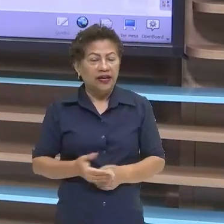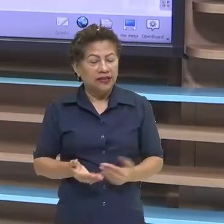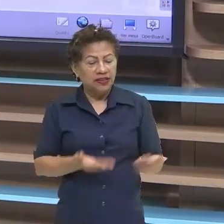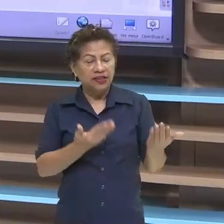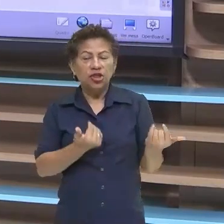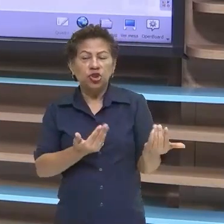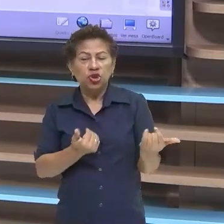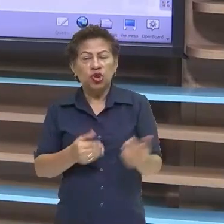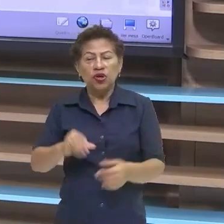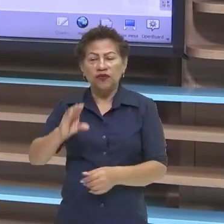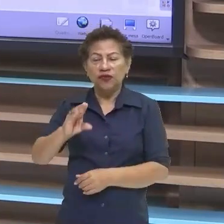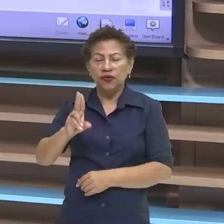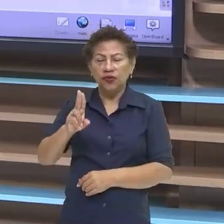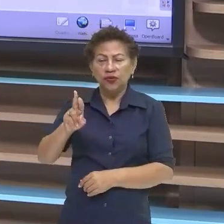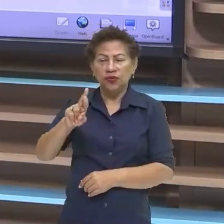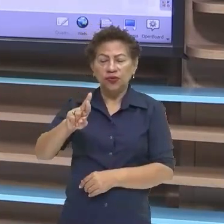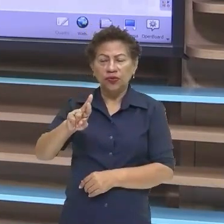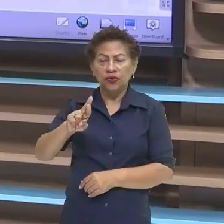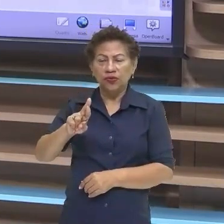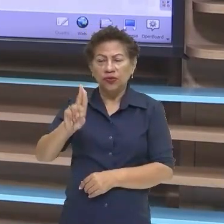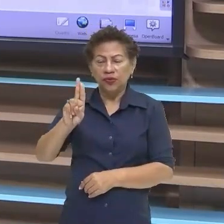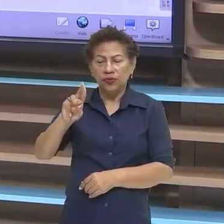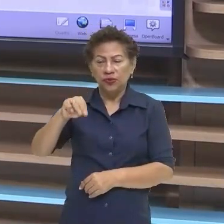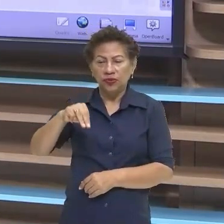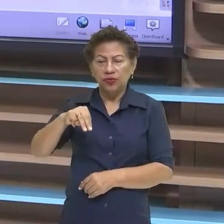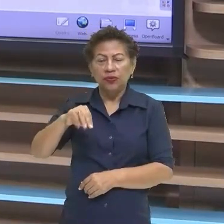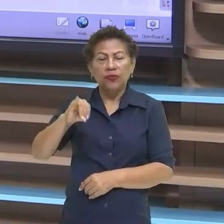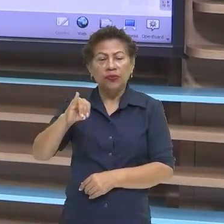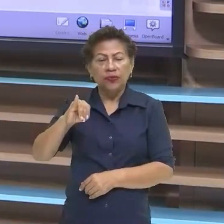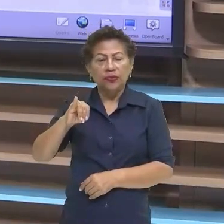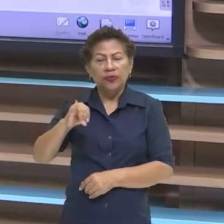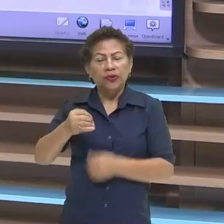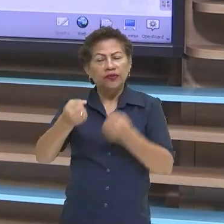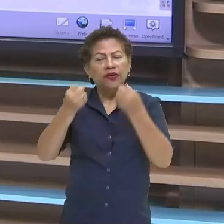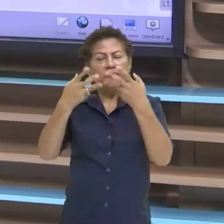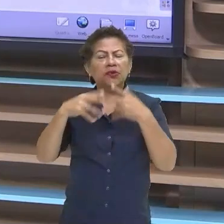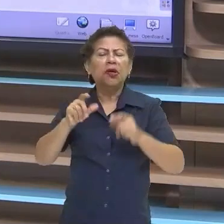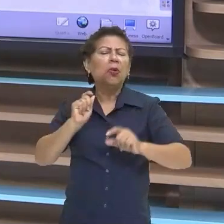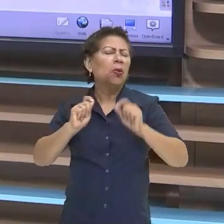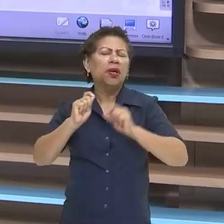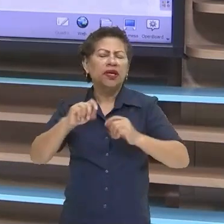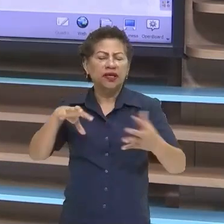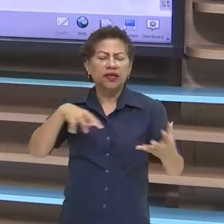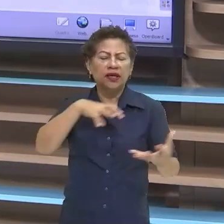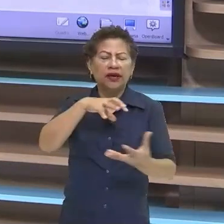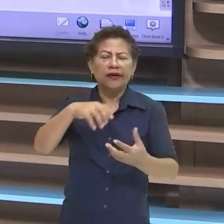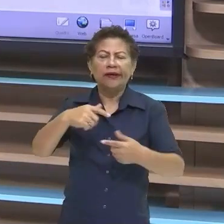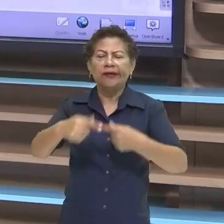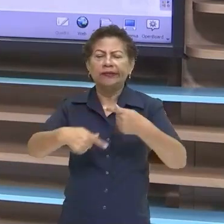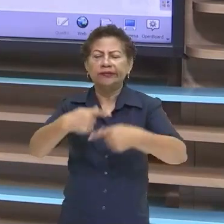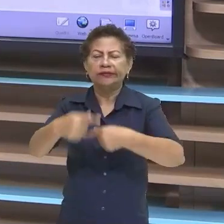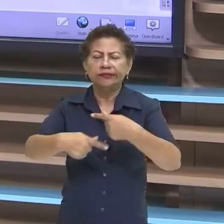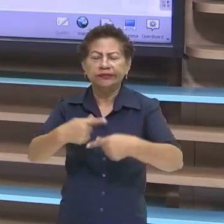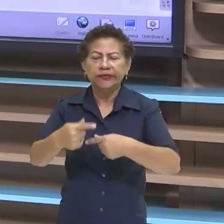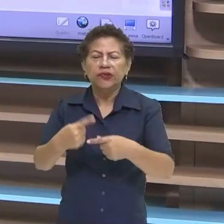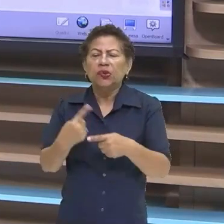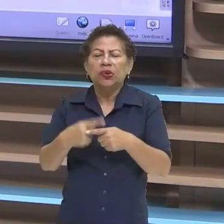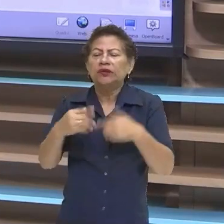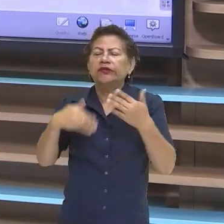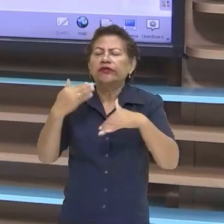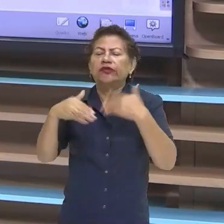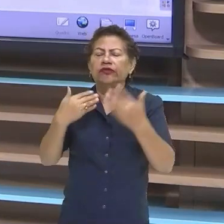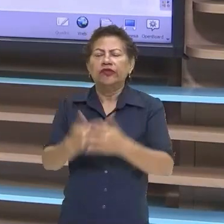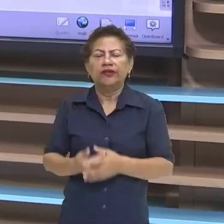falar para a gente um pouco mais sobre esse processo de globalização, né? Então vamos chamar aí o Curumim para ele participar da